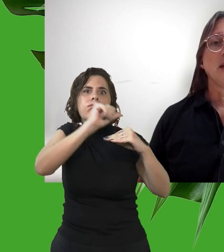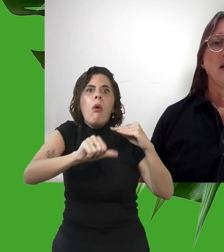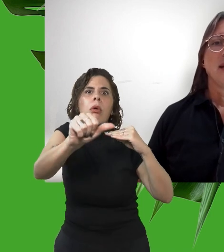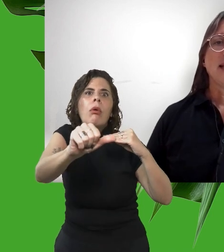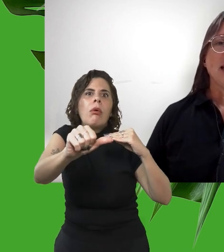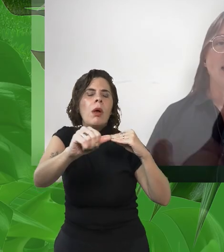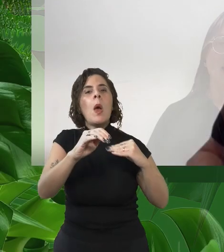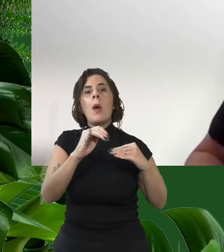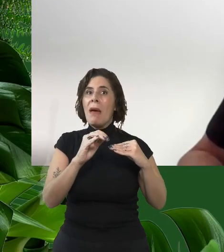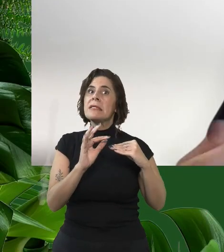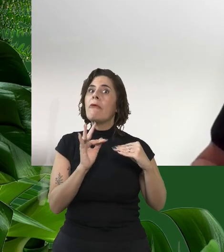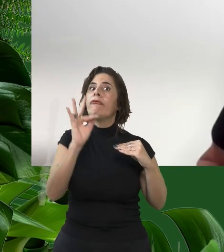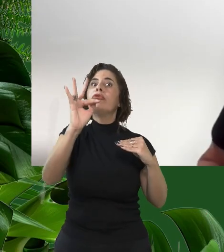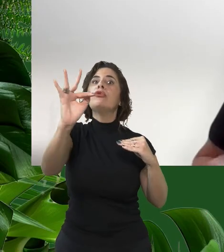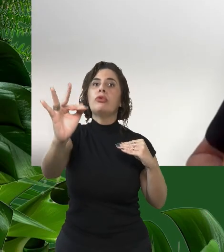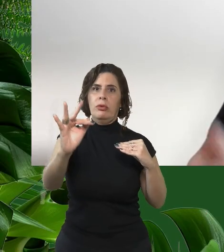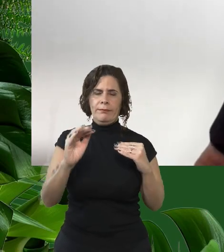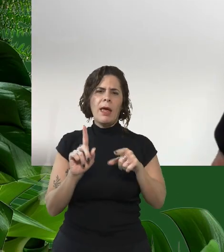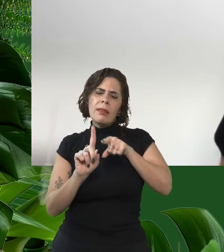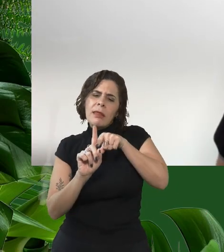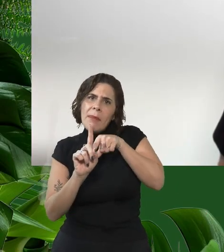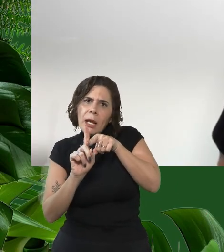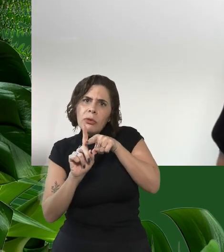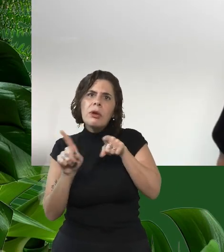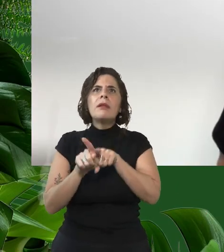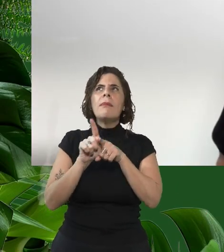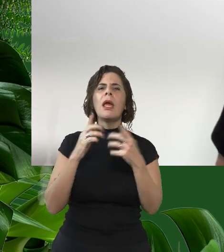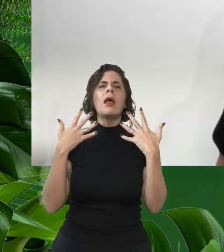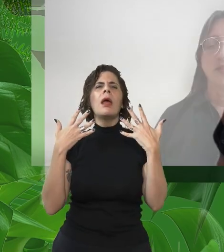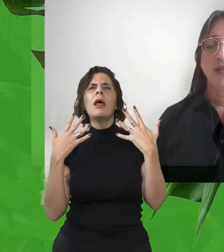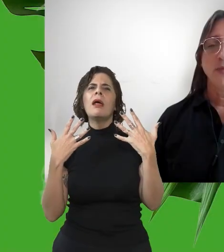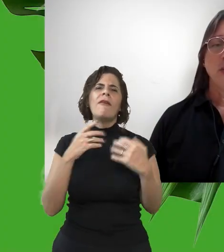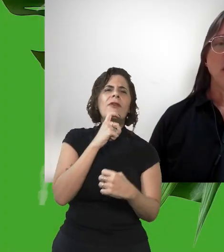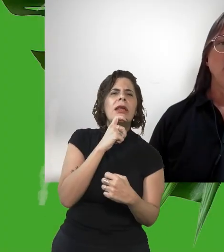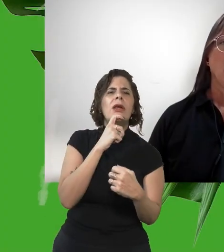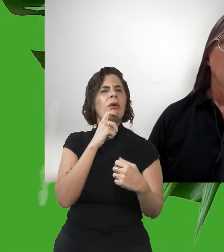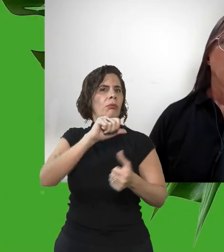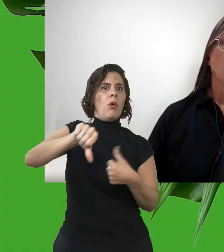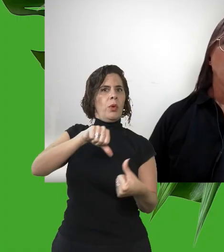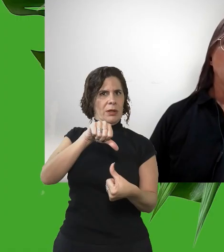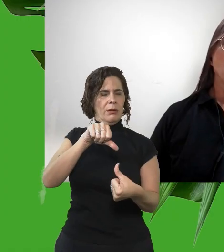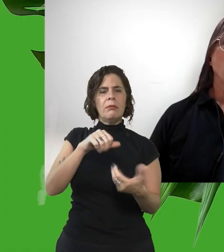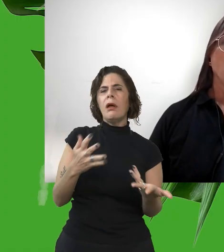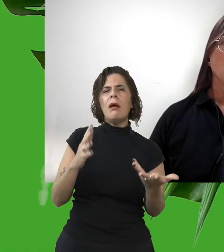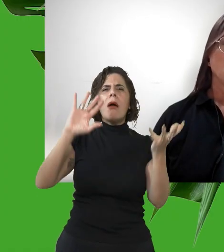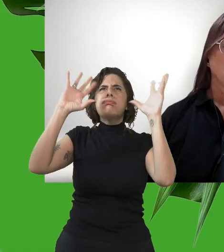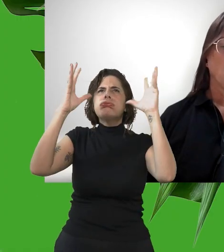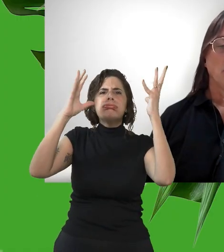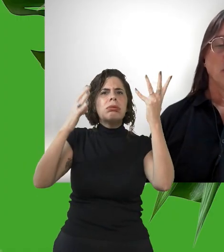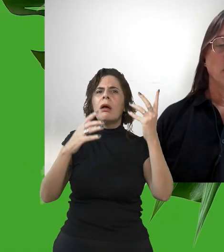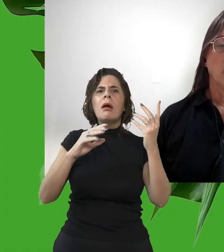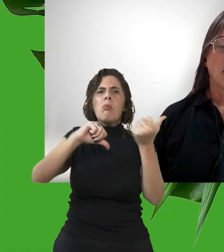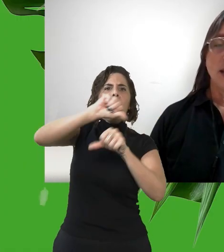do clima na Terra. E essas mudanças de longo prazo, elas são causadas principalmente por atividades